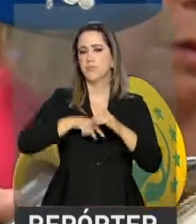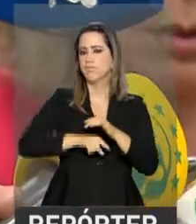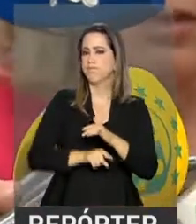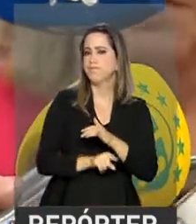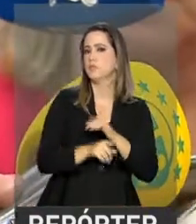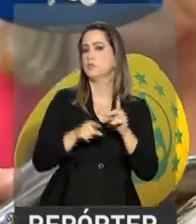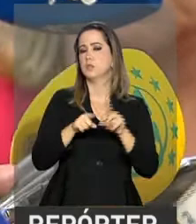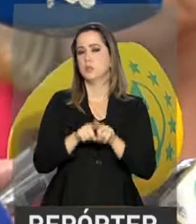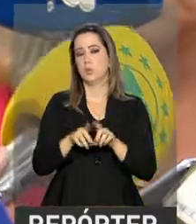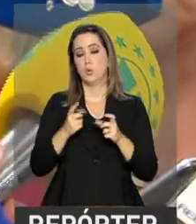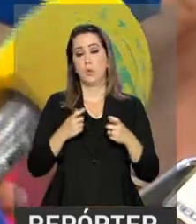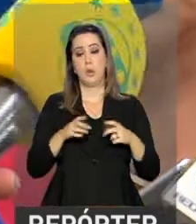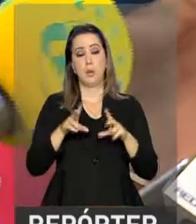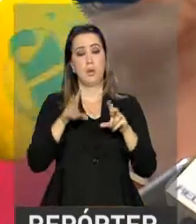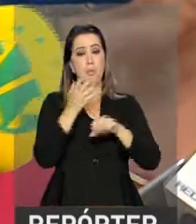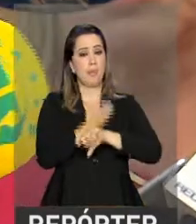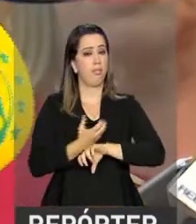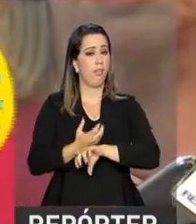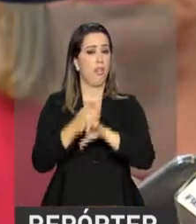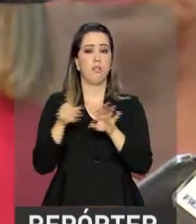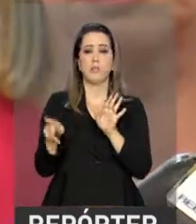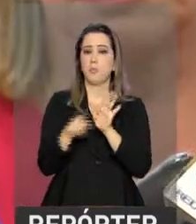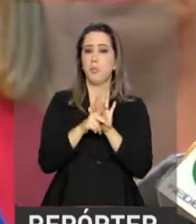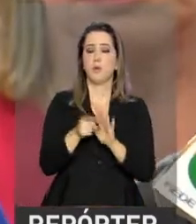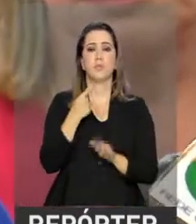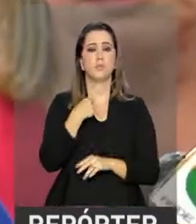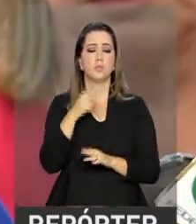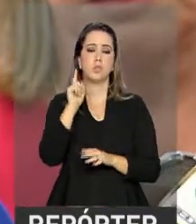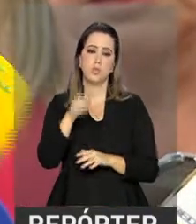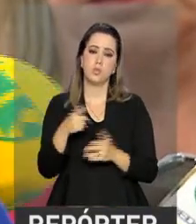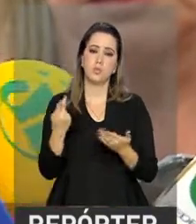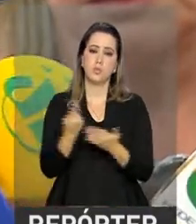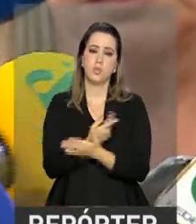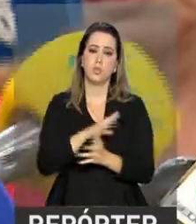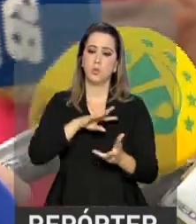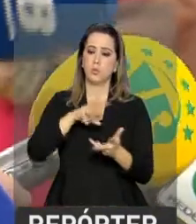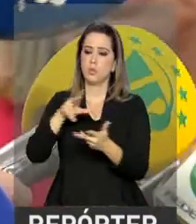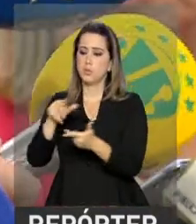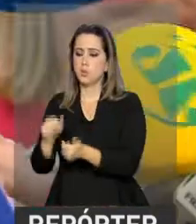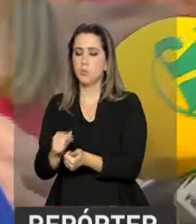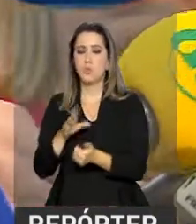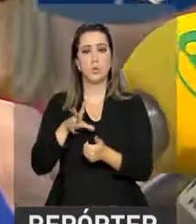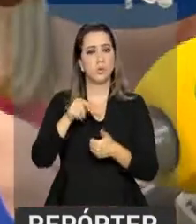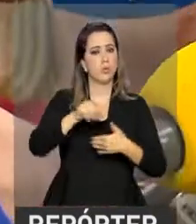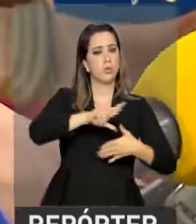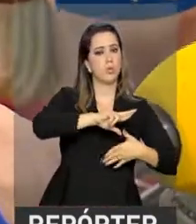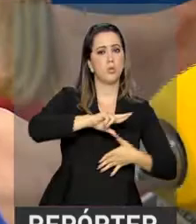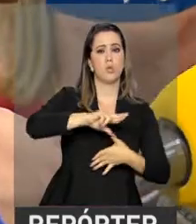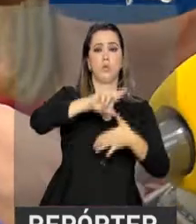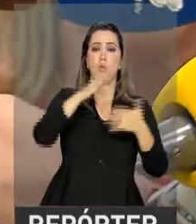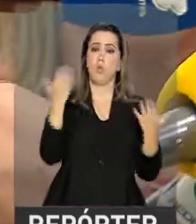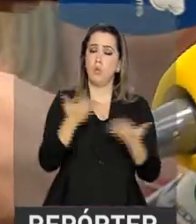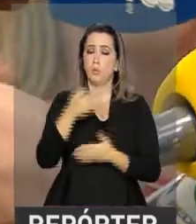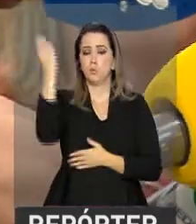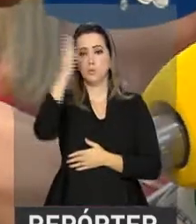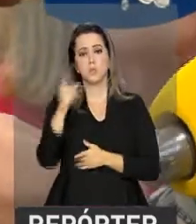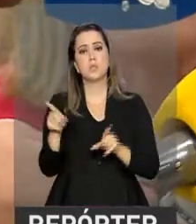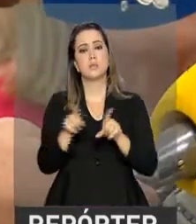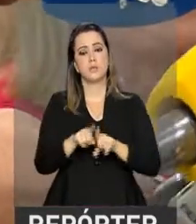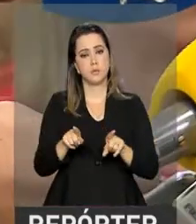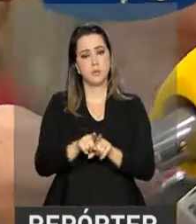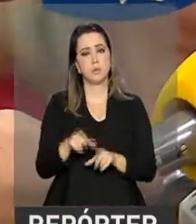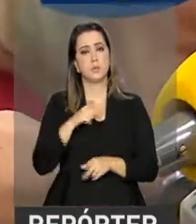interesse enfim é assim que funciona praticamente no mundo em toda a américa latina eo brasil agora também